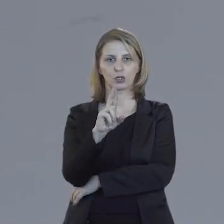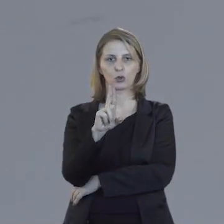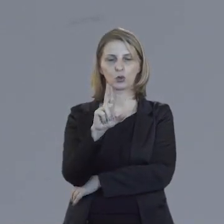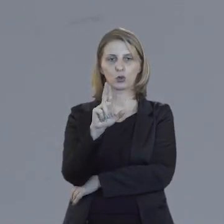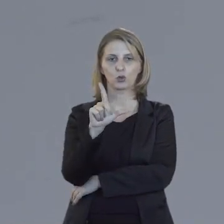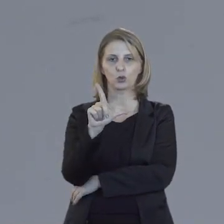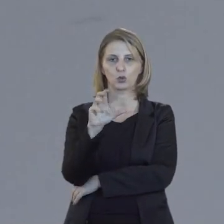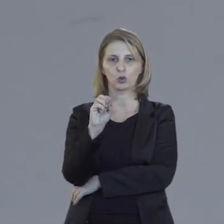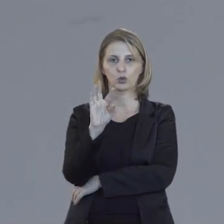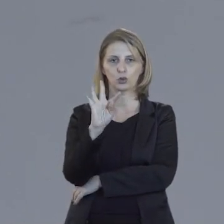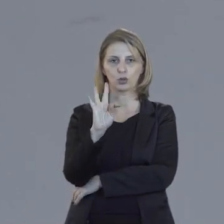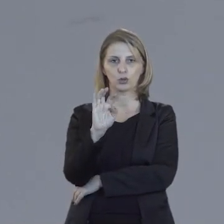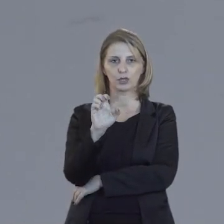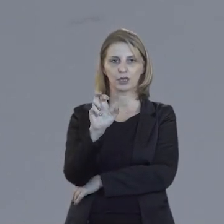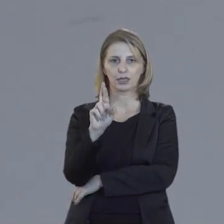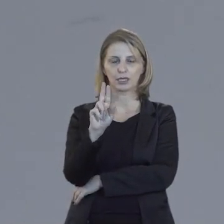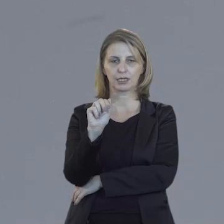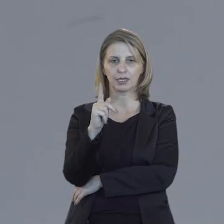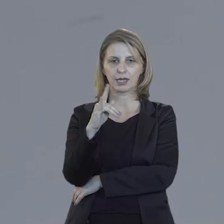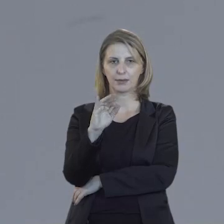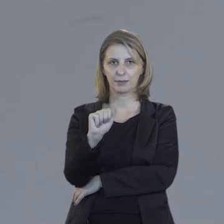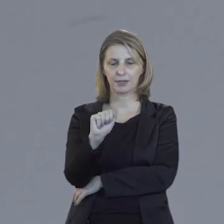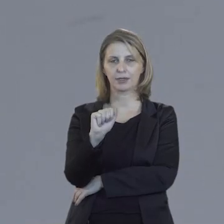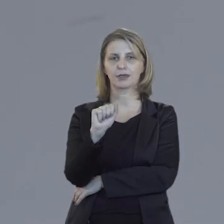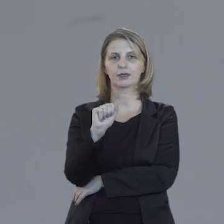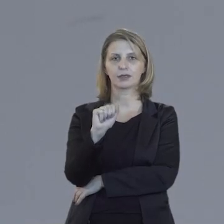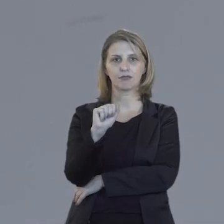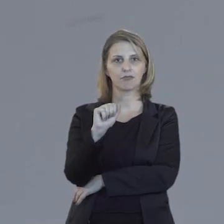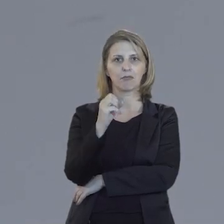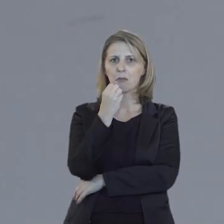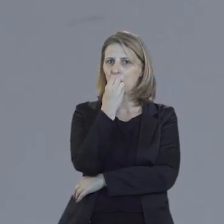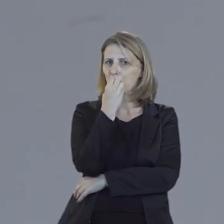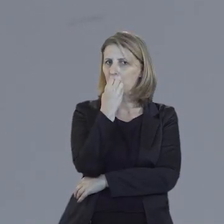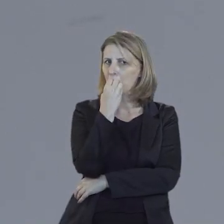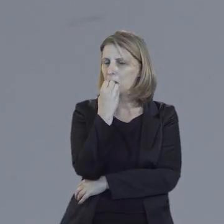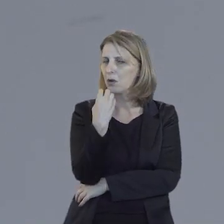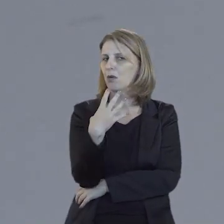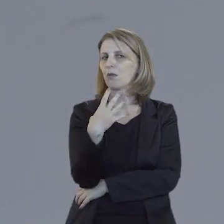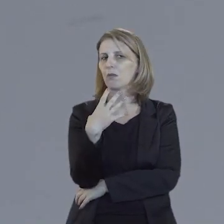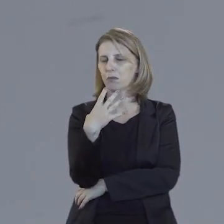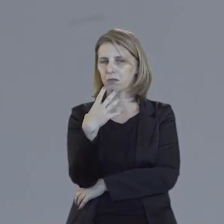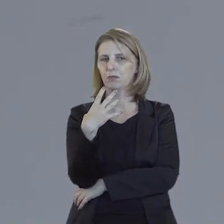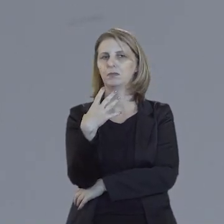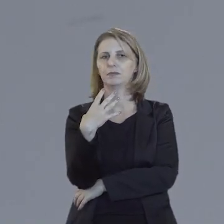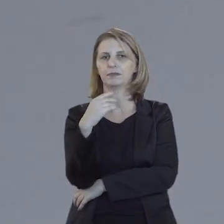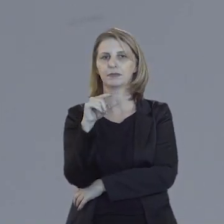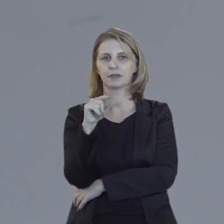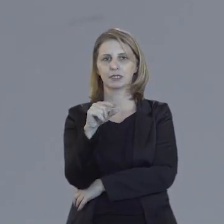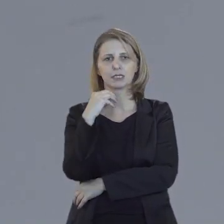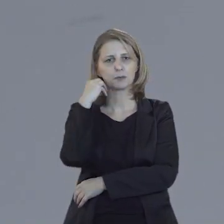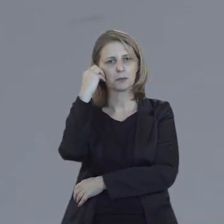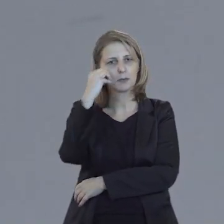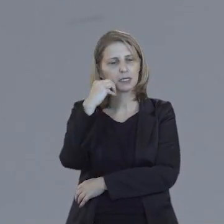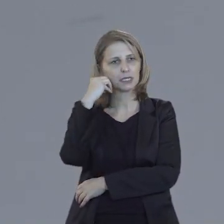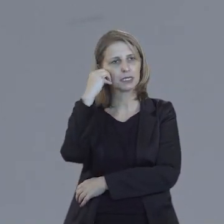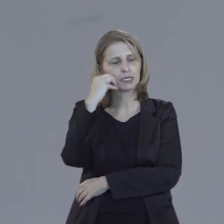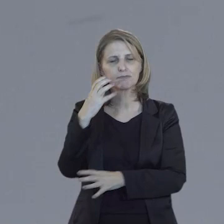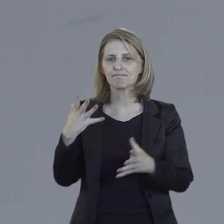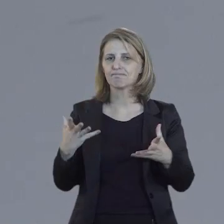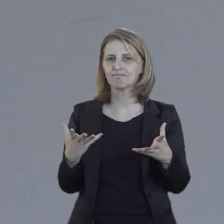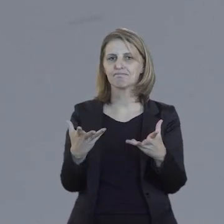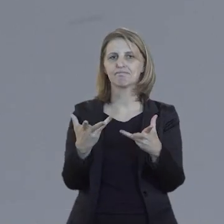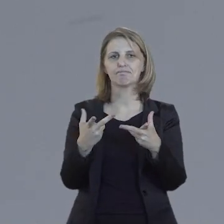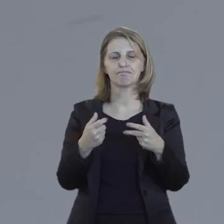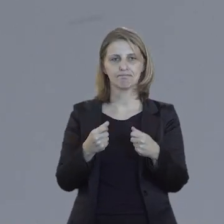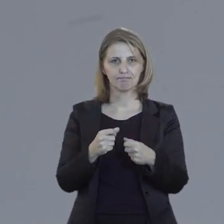a auriculoterapia, né? Então, que tem trazido assim resultados fantásticos, né?